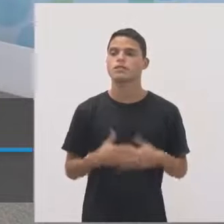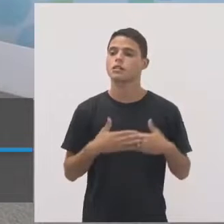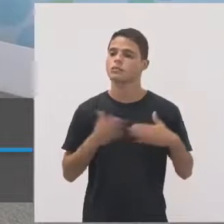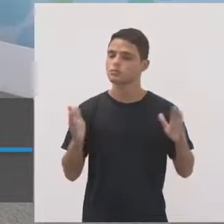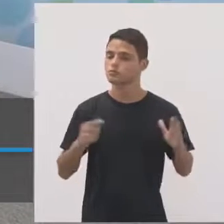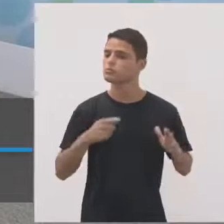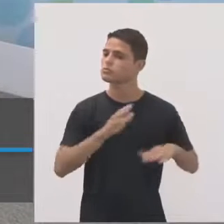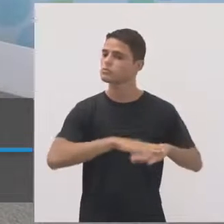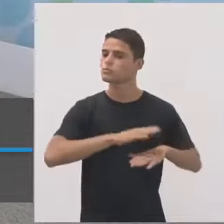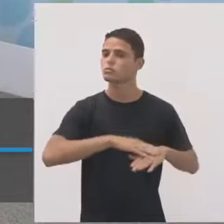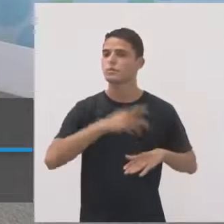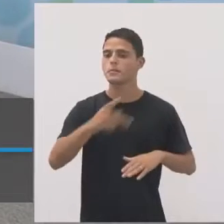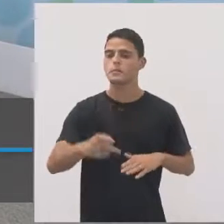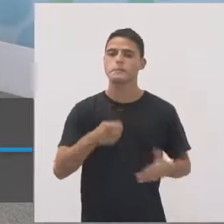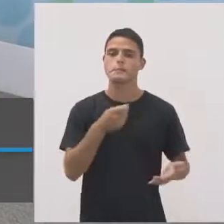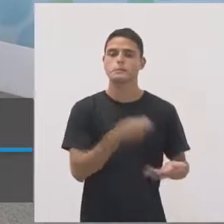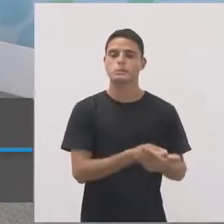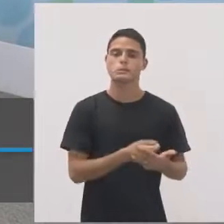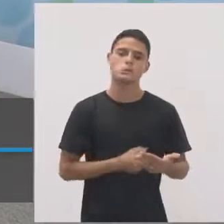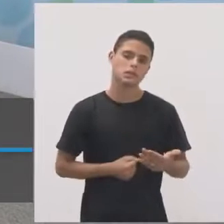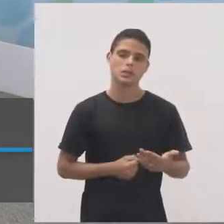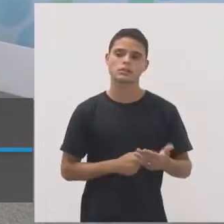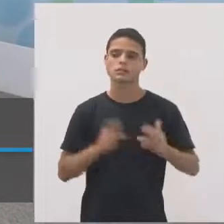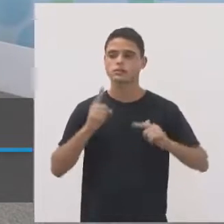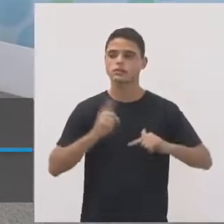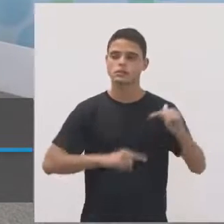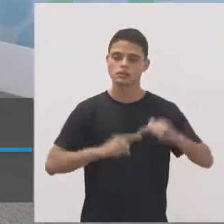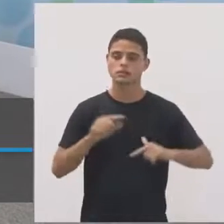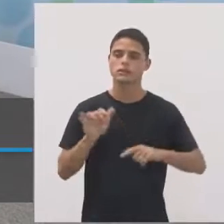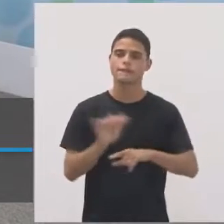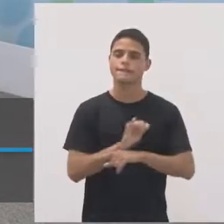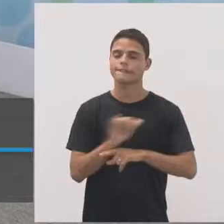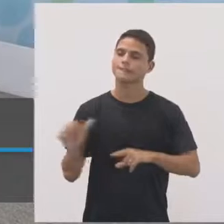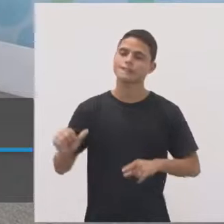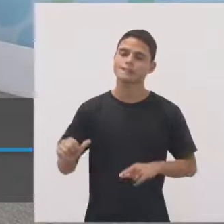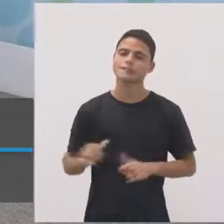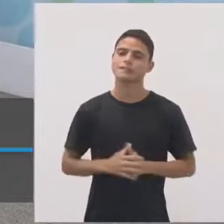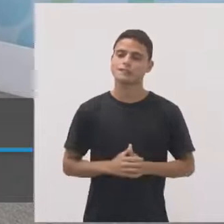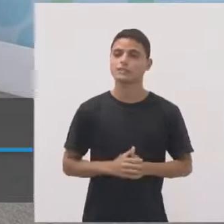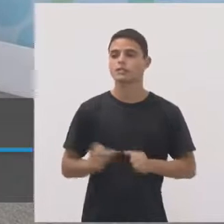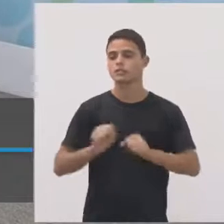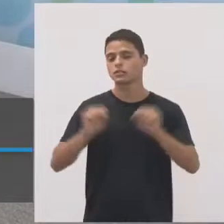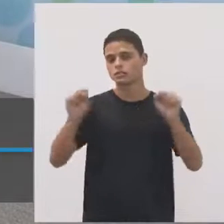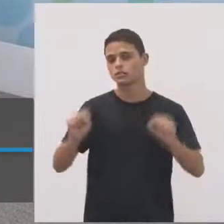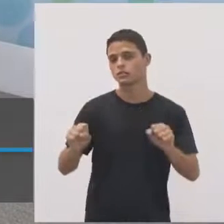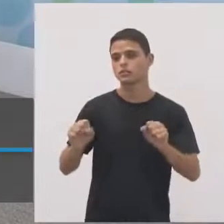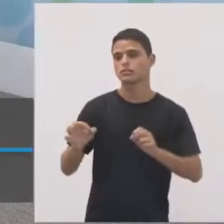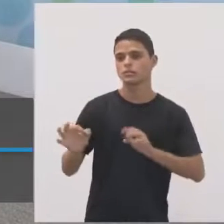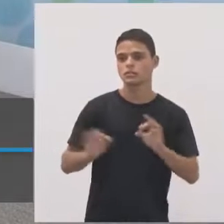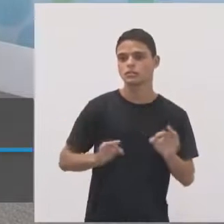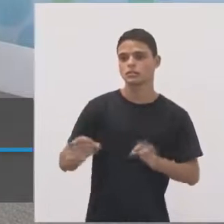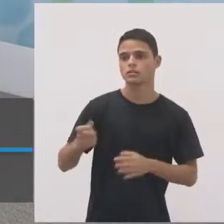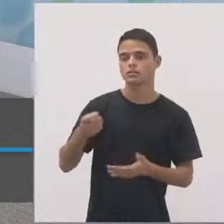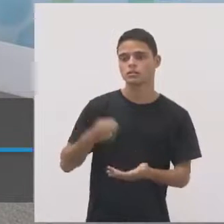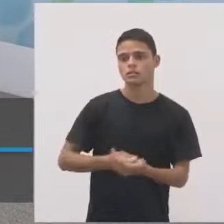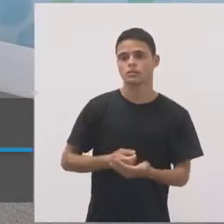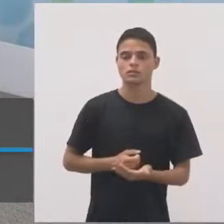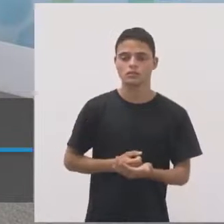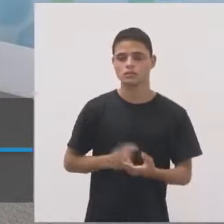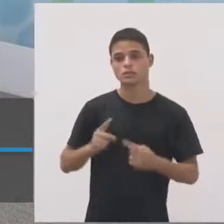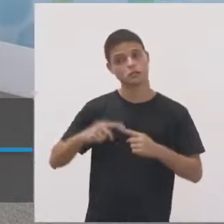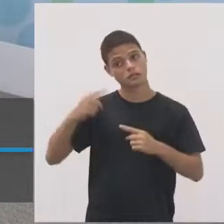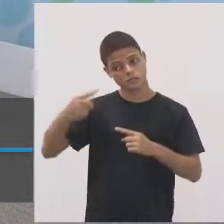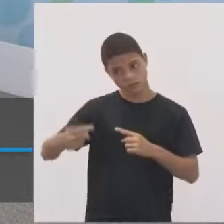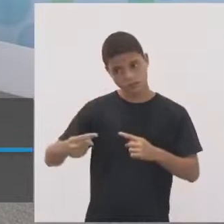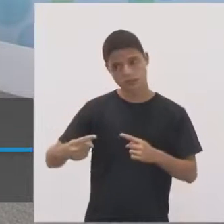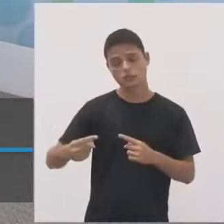vocês, porque na hora que vocês forem comprar o equipamento de vocês, o sistema operacional é cobrado, tá? Então a gente vai falar disso também mais